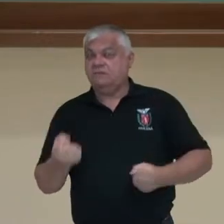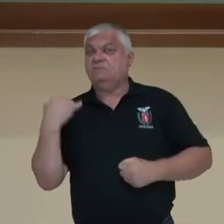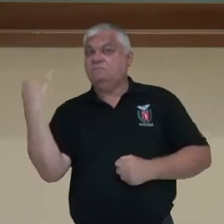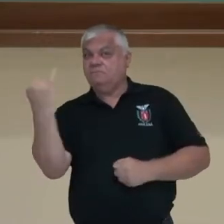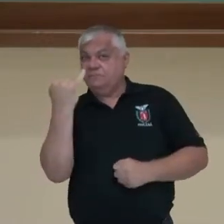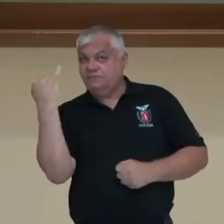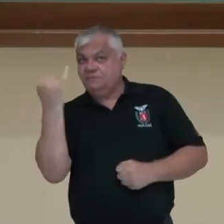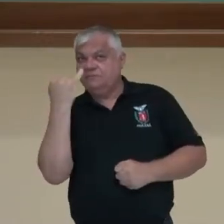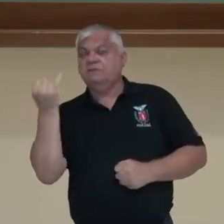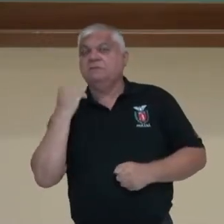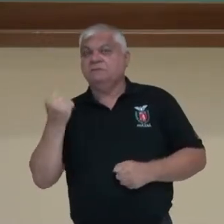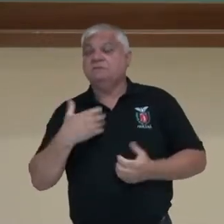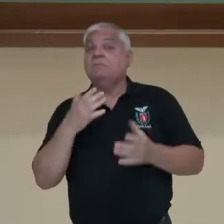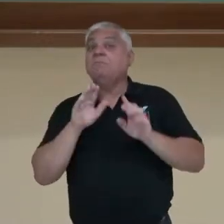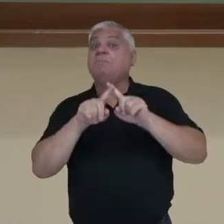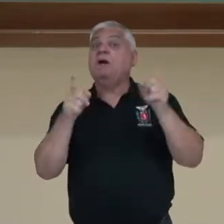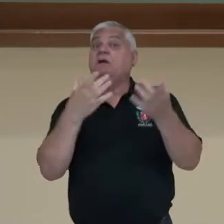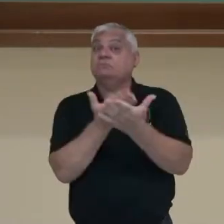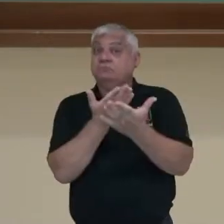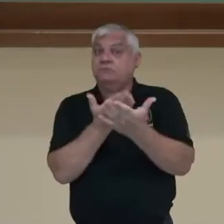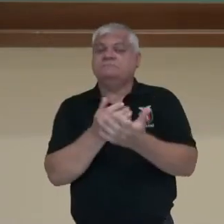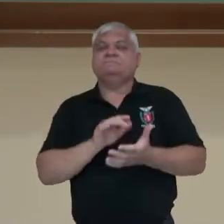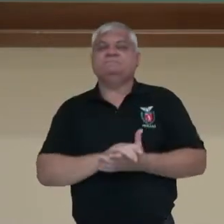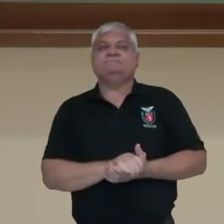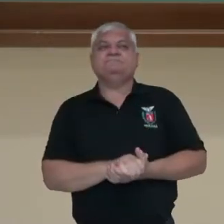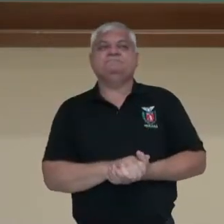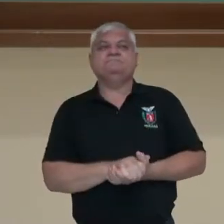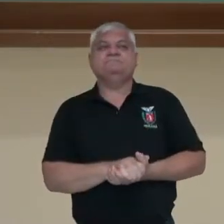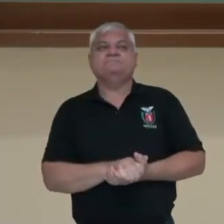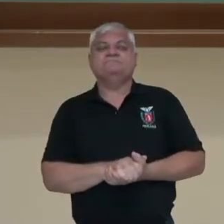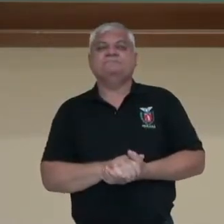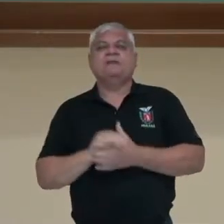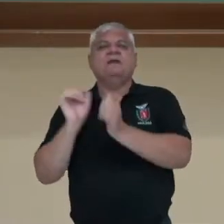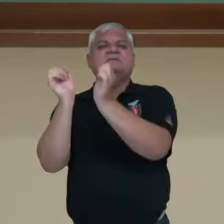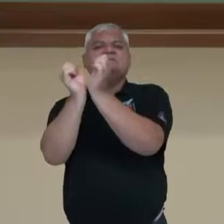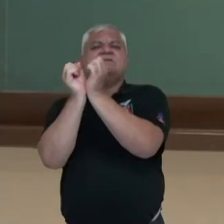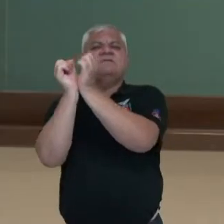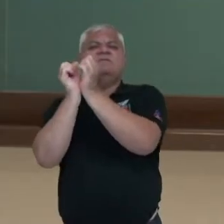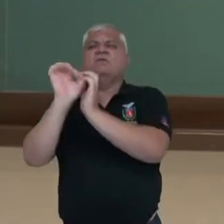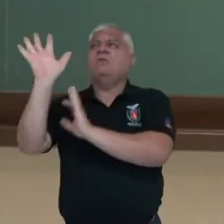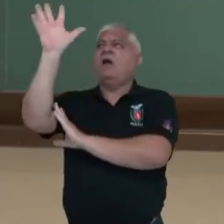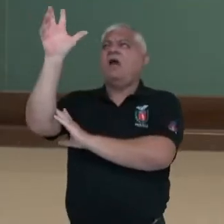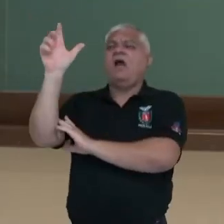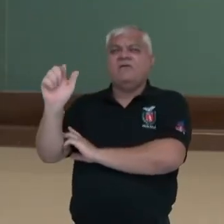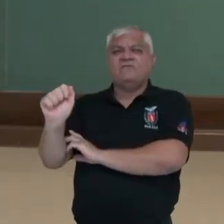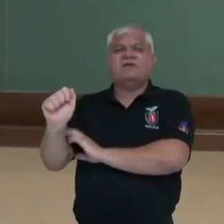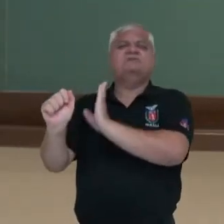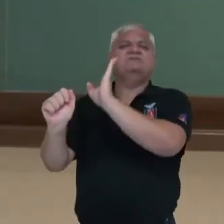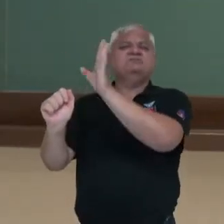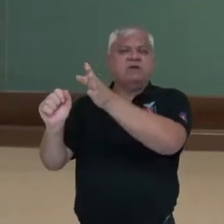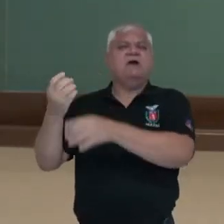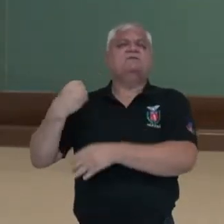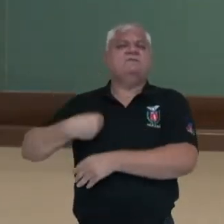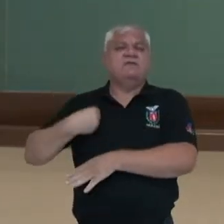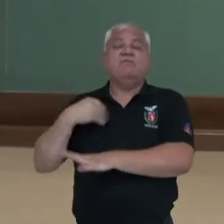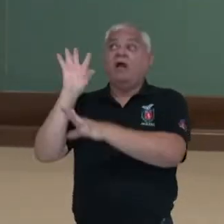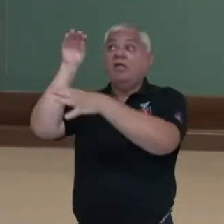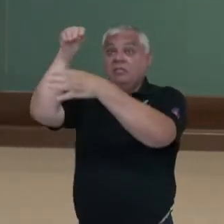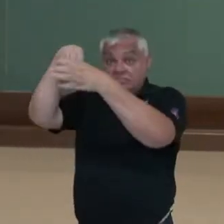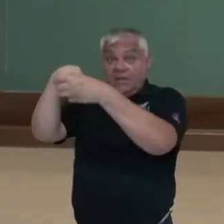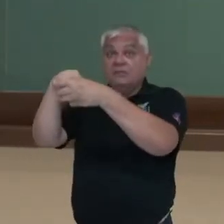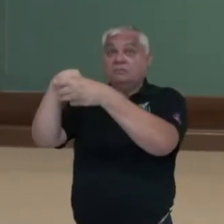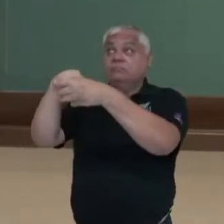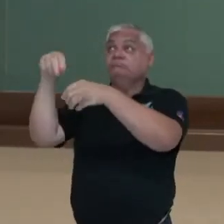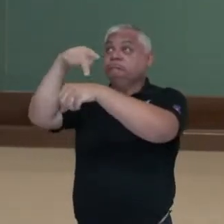para estudarmos em sala de aula. A escravidão na África, então, já existia na África antes da chegada